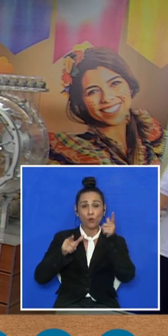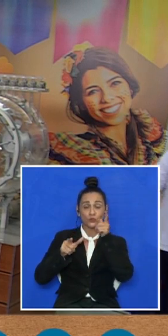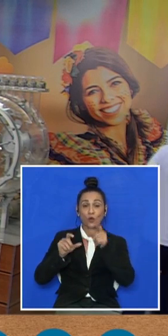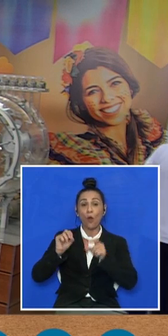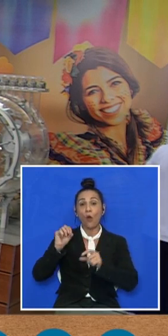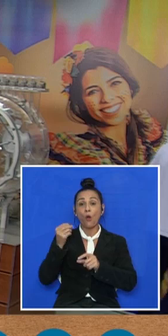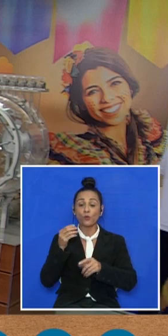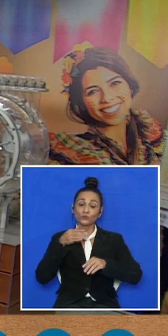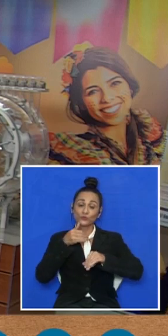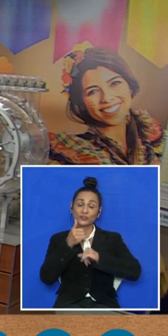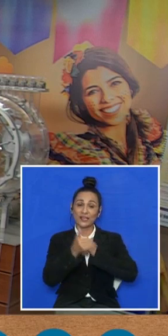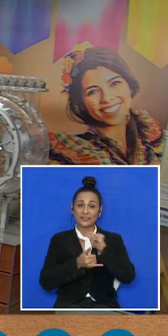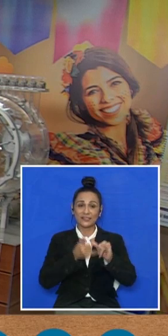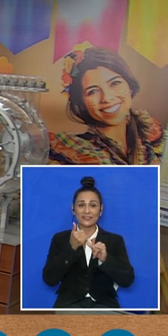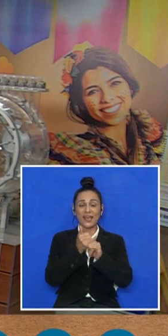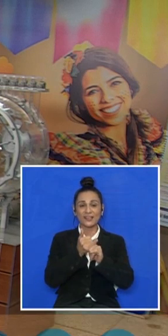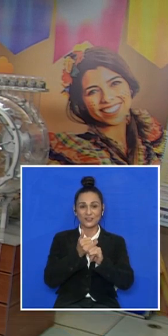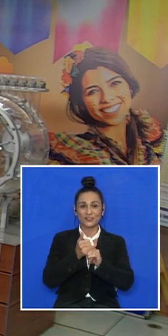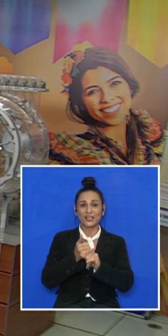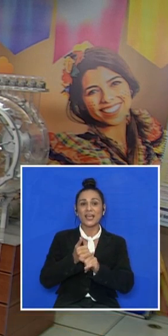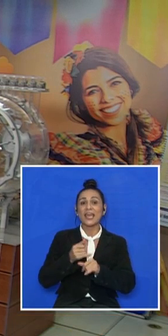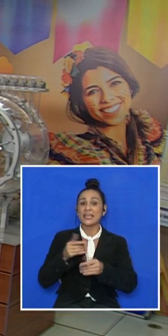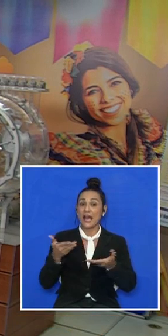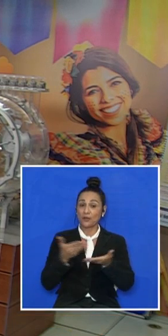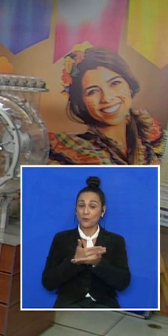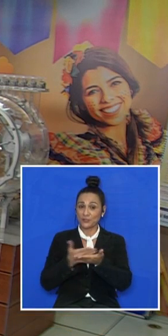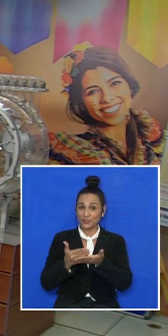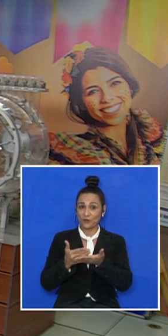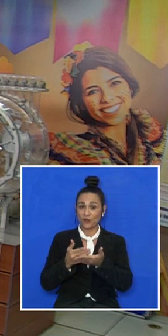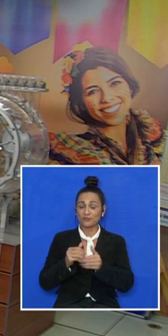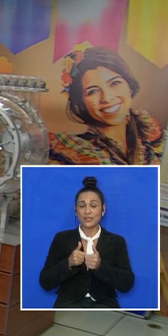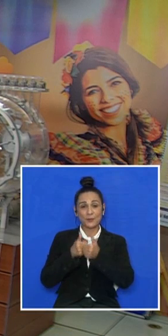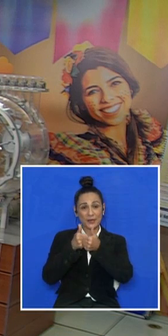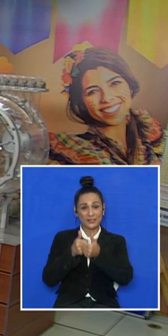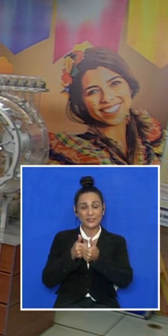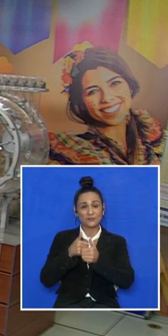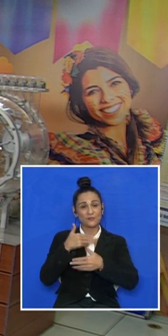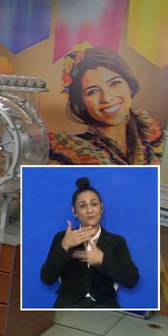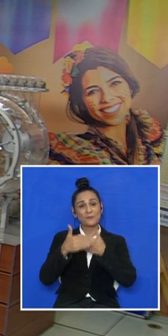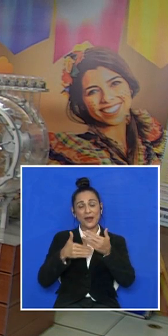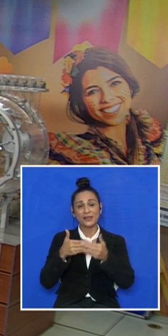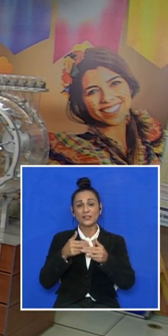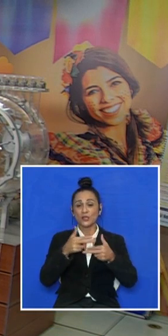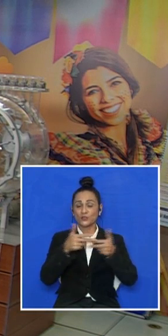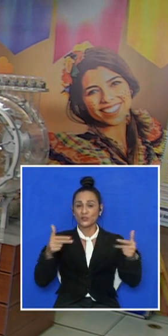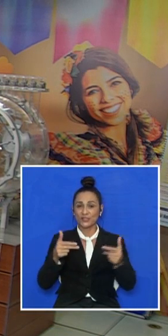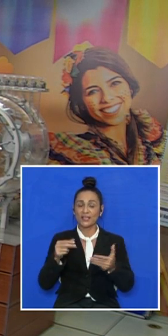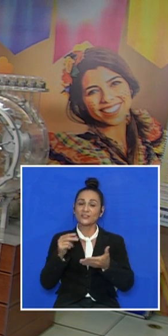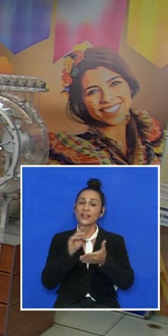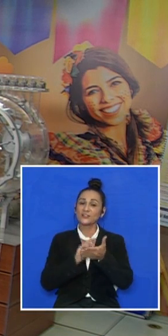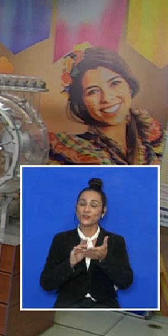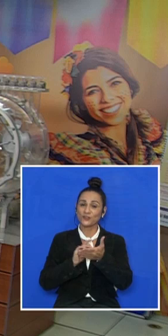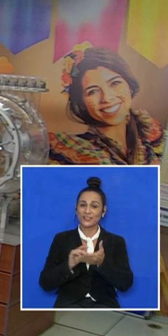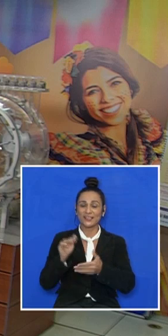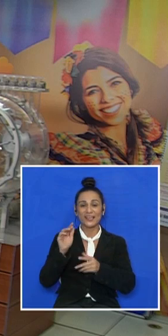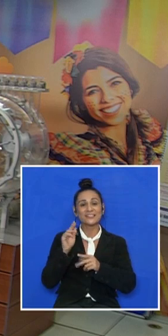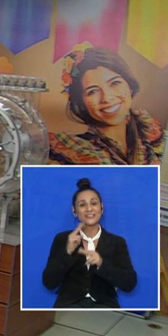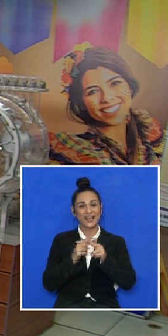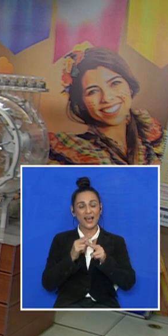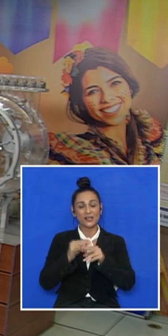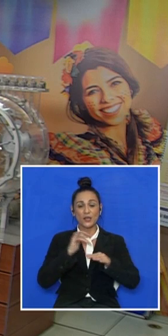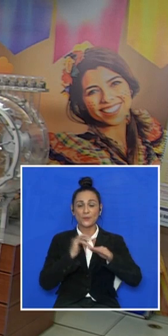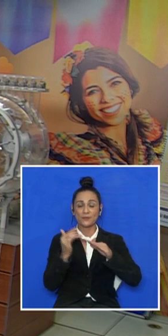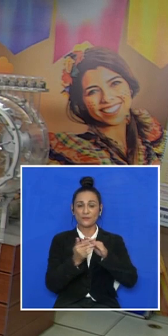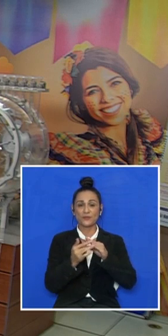vencedoras, no site oficial da Caixa na internet. E a partir de agora você pode acompanhar os demais sorteios dessa noite das Loterias Caixa através dos perfis